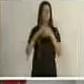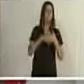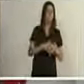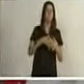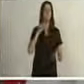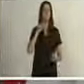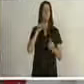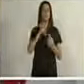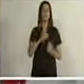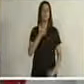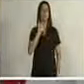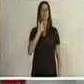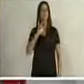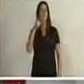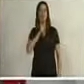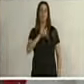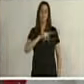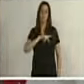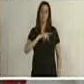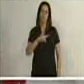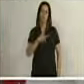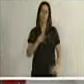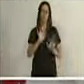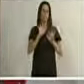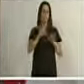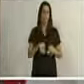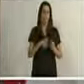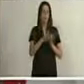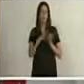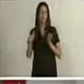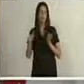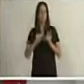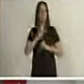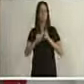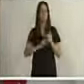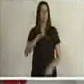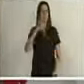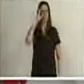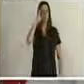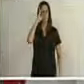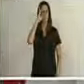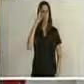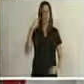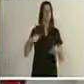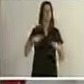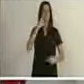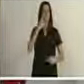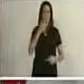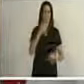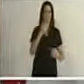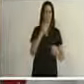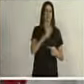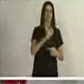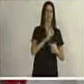eleitorais, no final do mandato da presidente Dilma. E essa disfunção entre o normal e o absurdo é